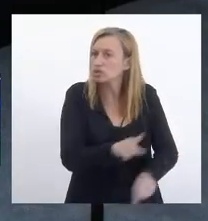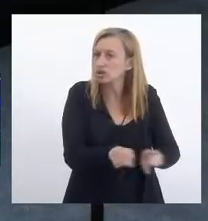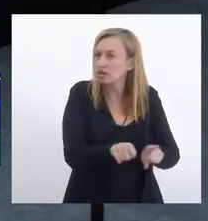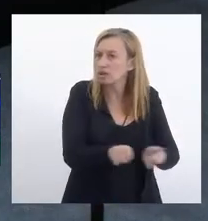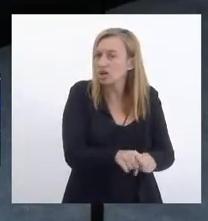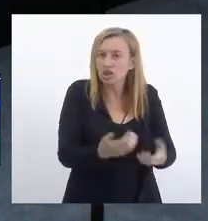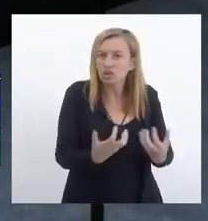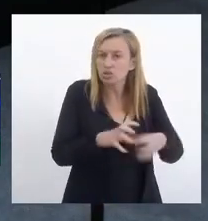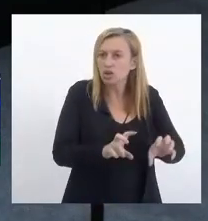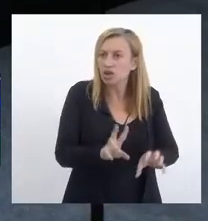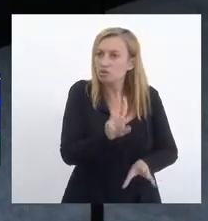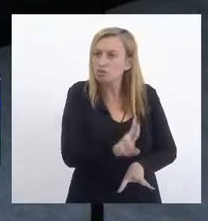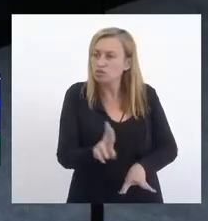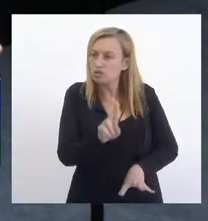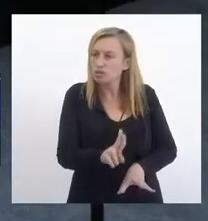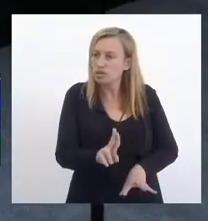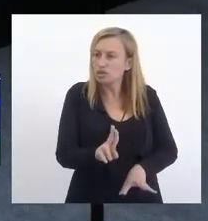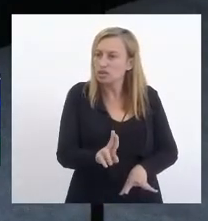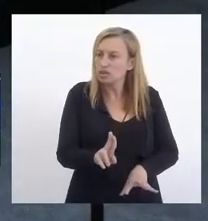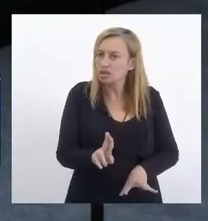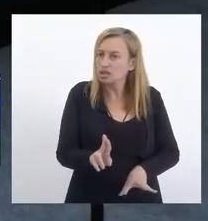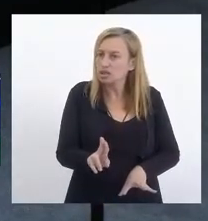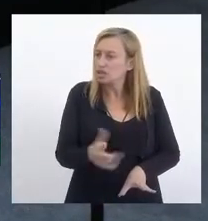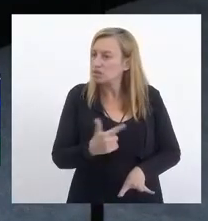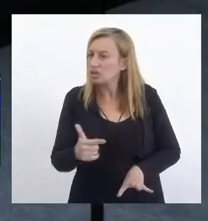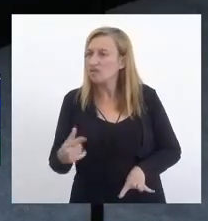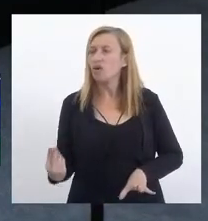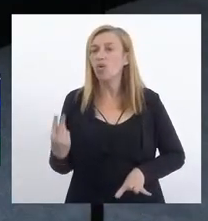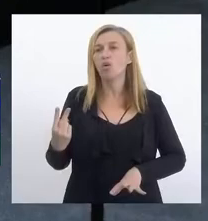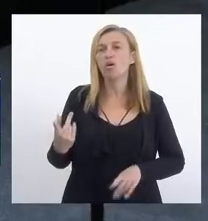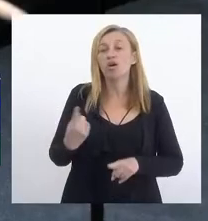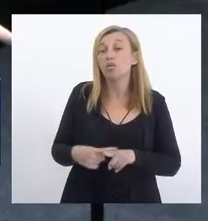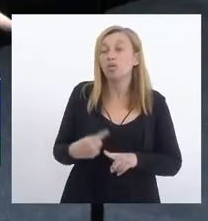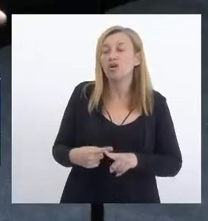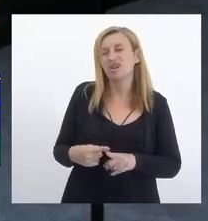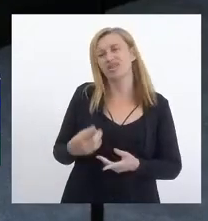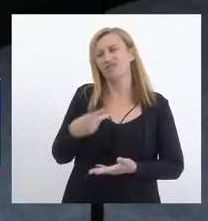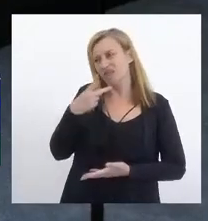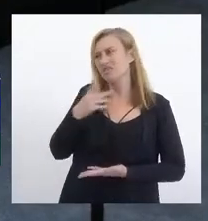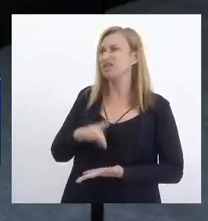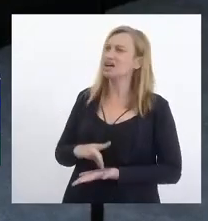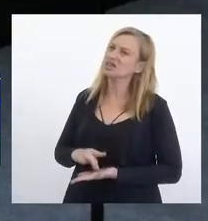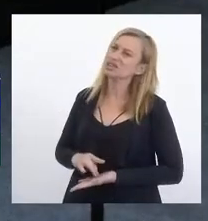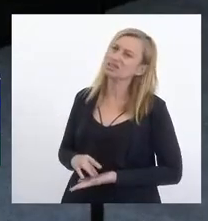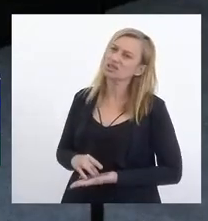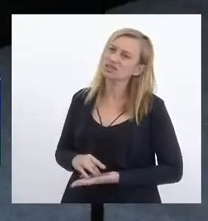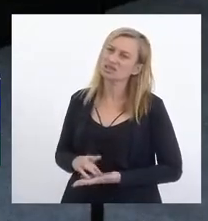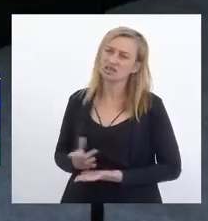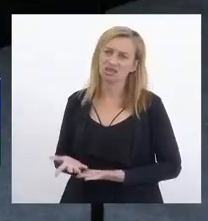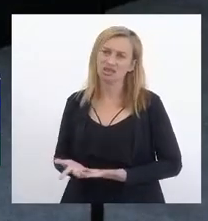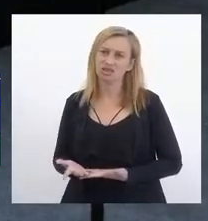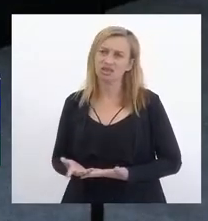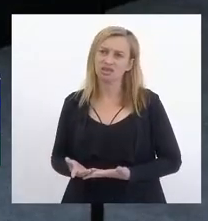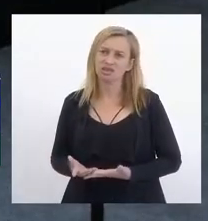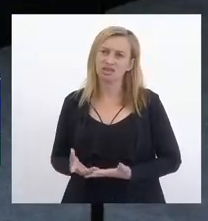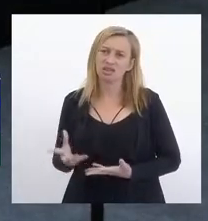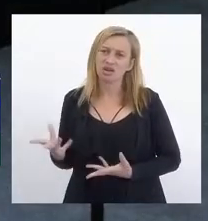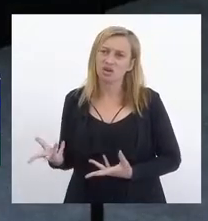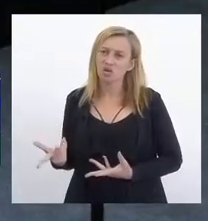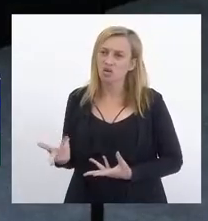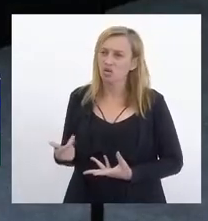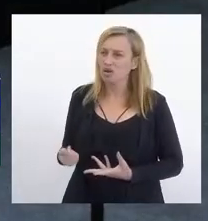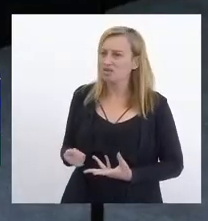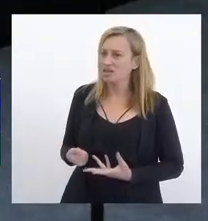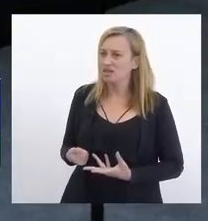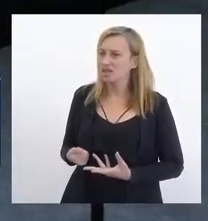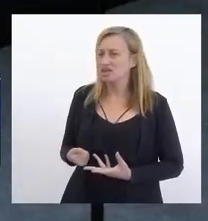querem ser de uma universidade de segunda categoria. Porque, vamos ser sinceros, não obstante a extrema qualificação do corpo